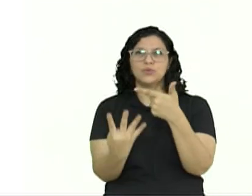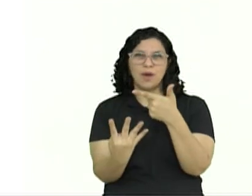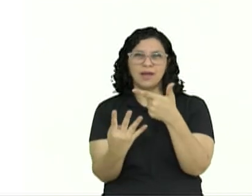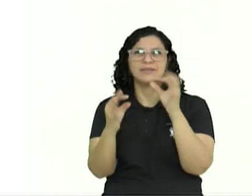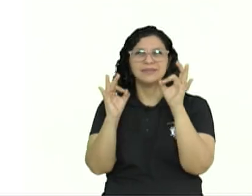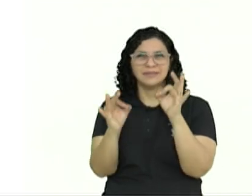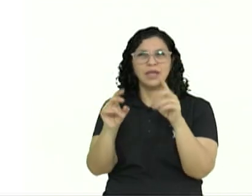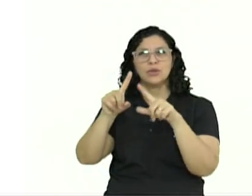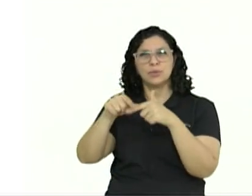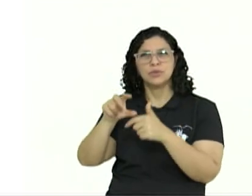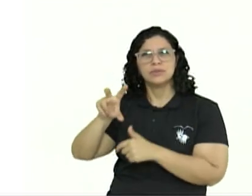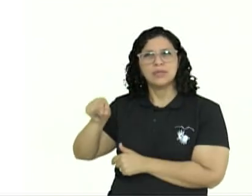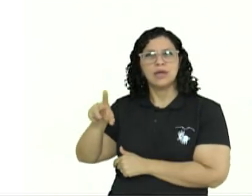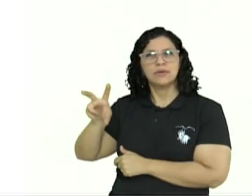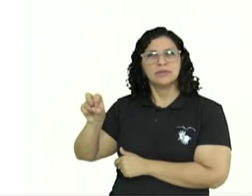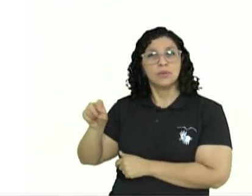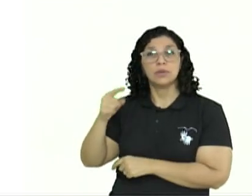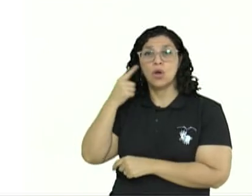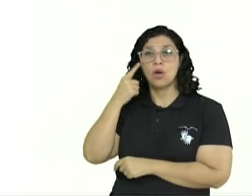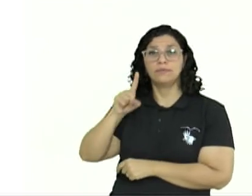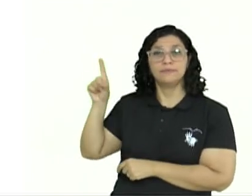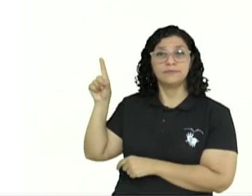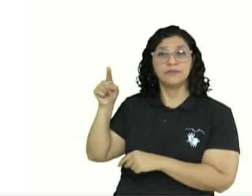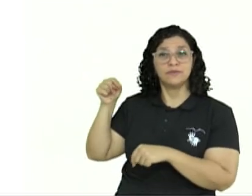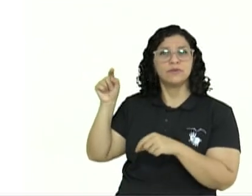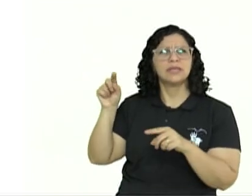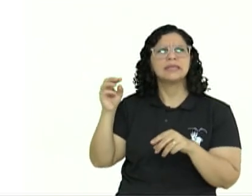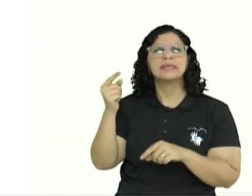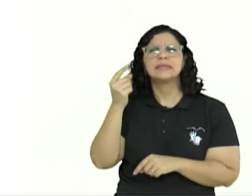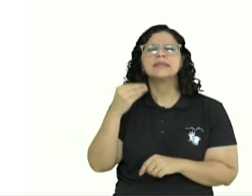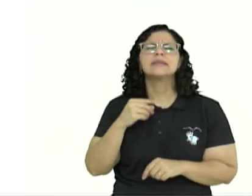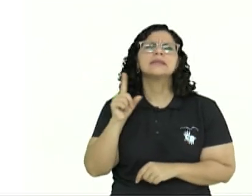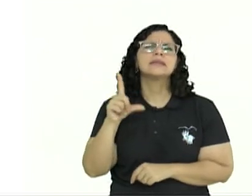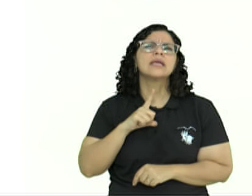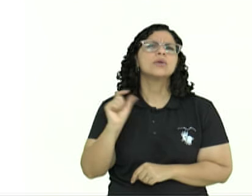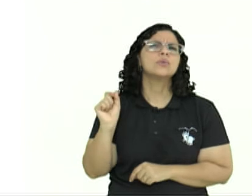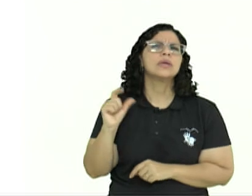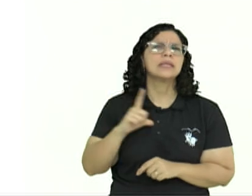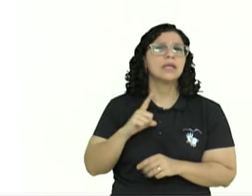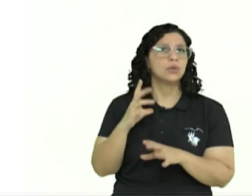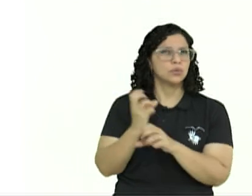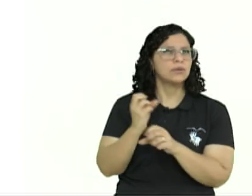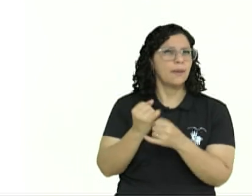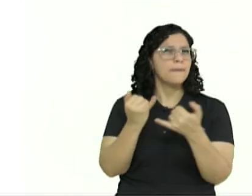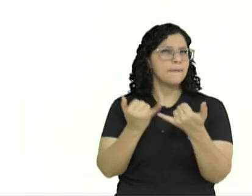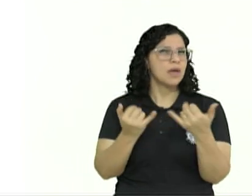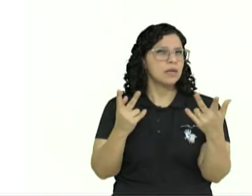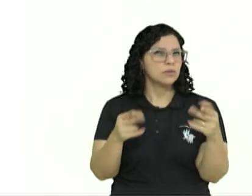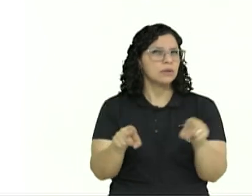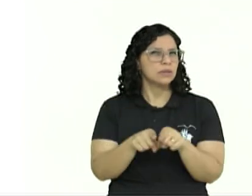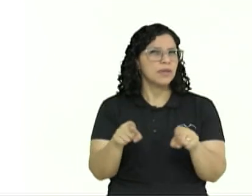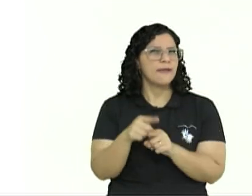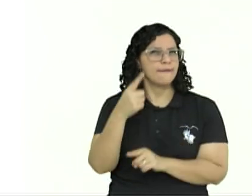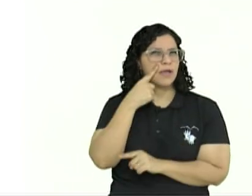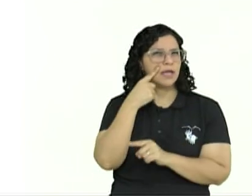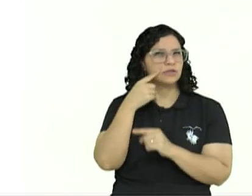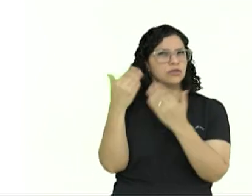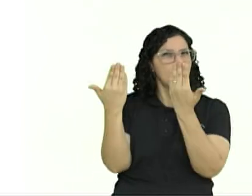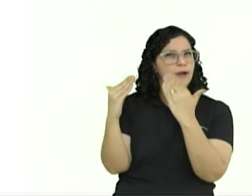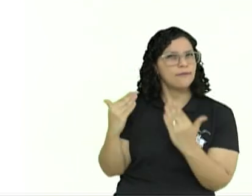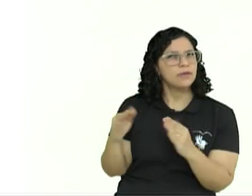bem? Vamos lá, mais uma aí para vocês. Aqui eu tenho o quê? Tá bem parecido, hein? Vejam bem, a